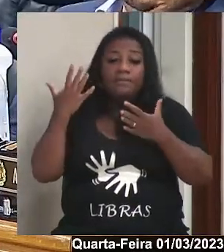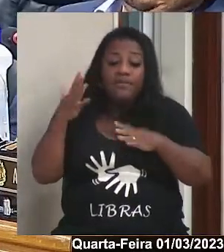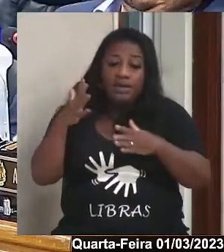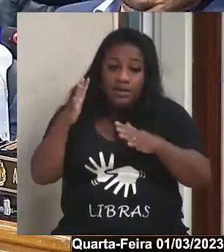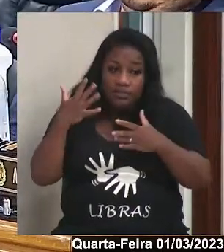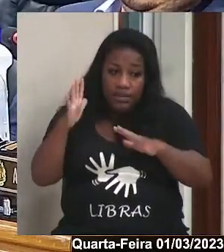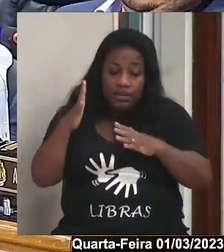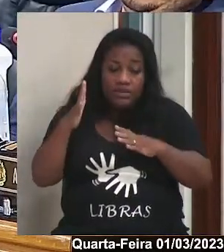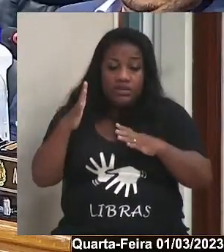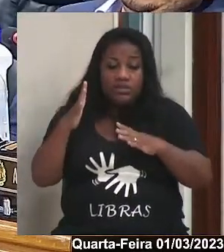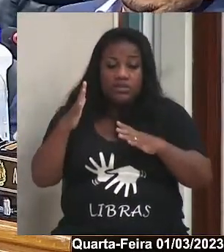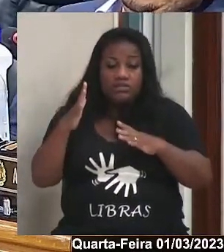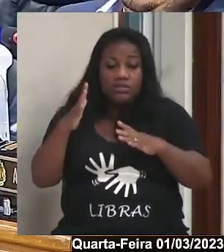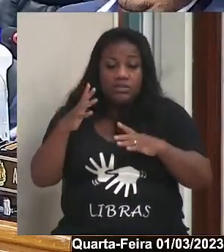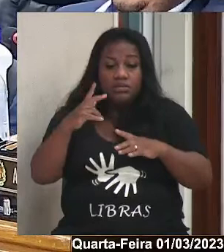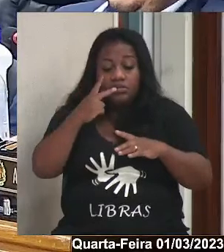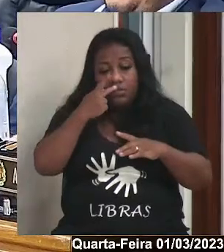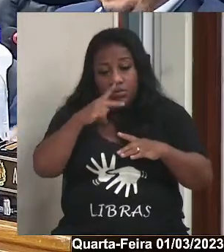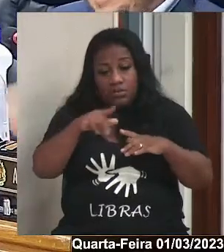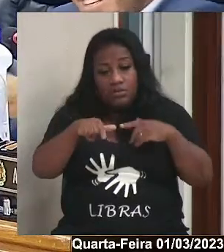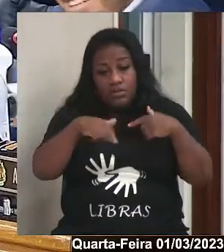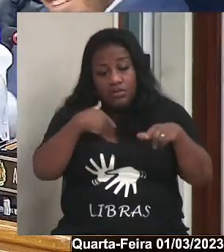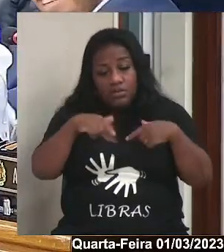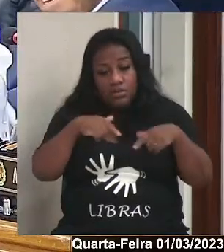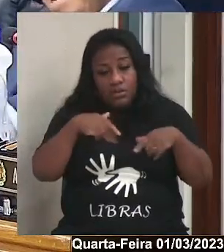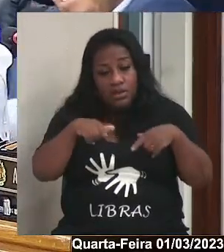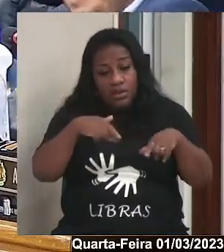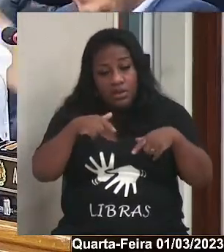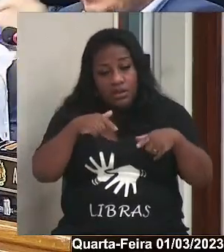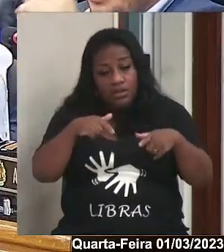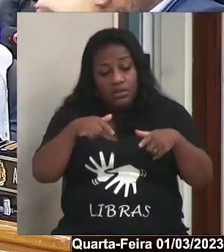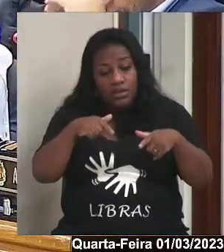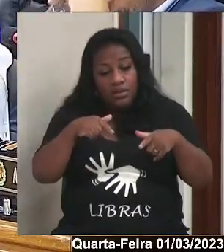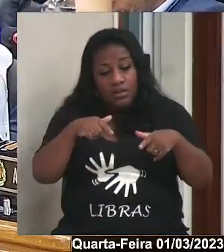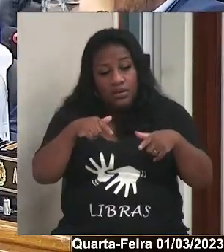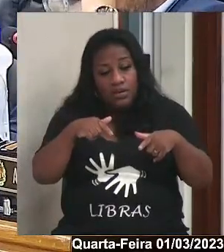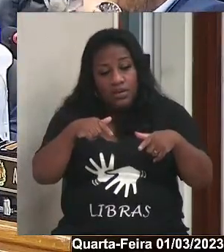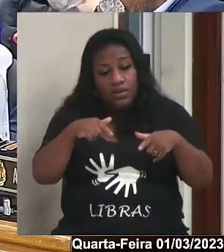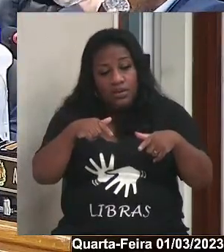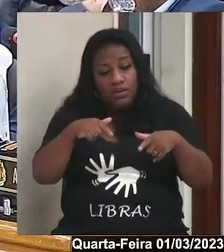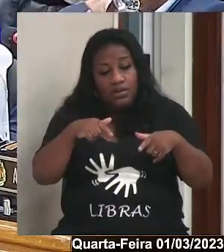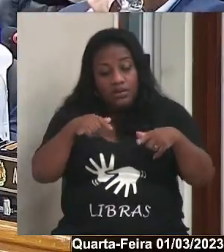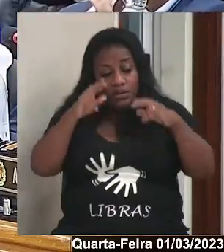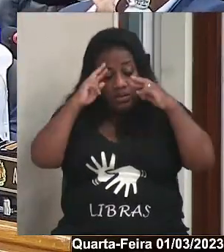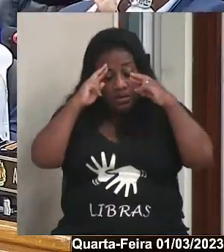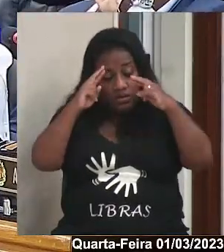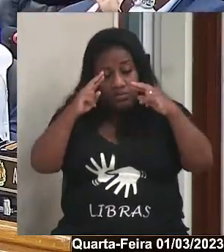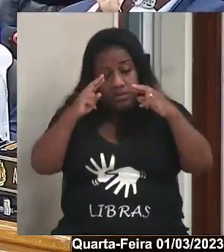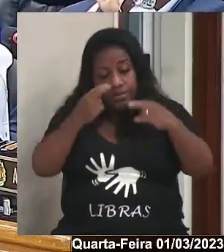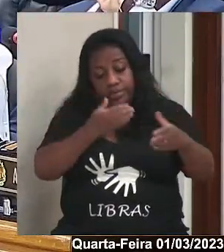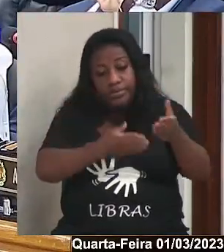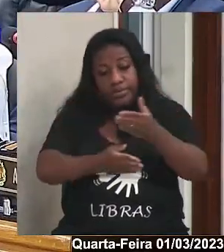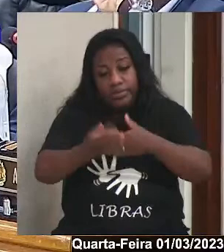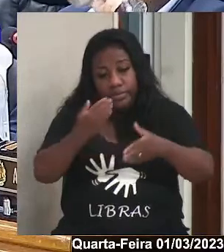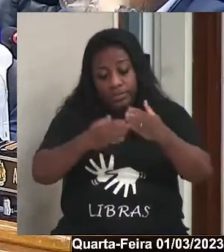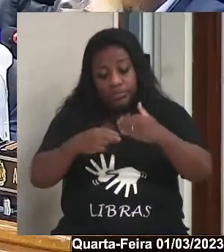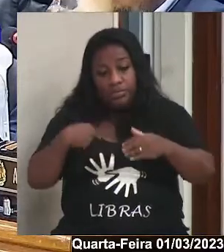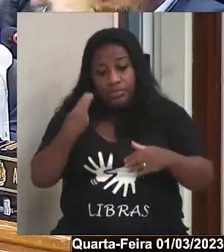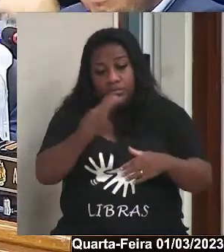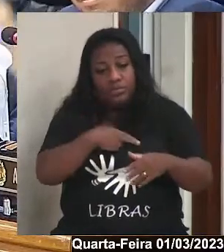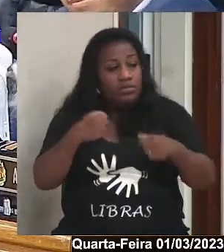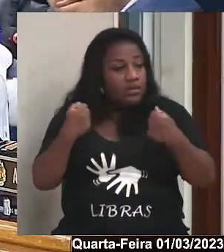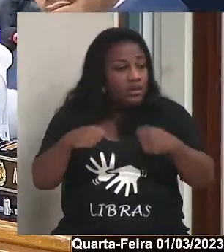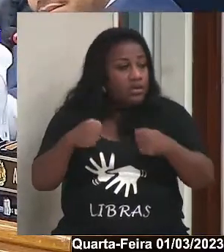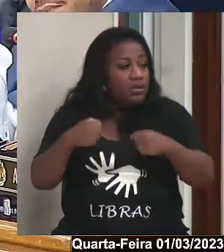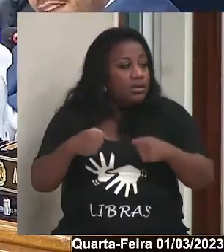pelo mandato que você faz. Acho que é isso mesmo. Acho que a gente tem que nos respeitar uns aos outros. E que vença o melhor,